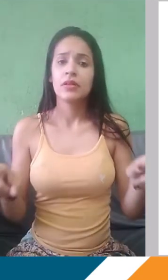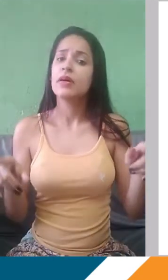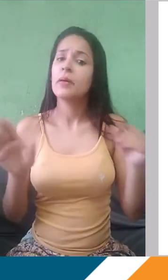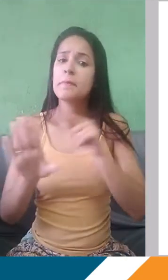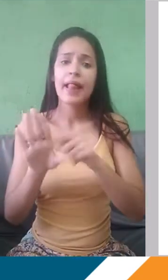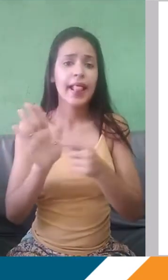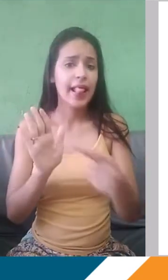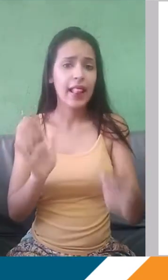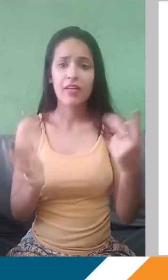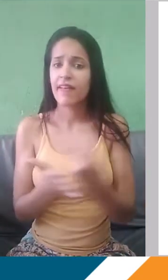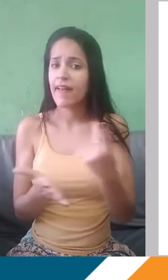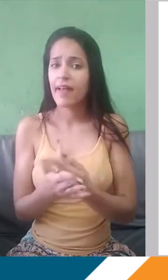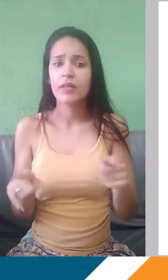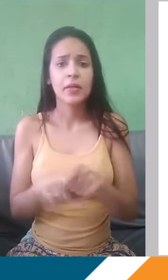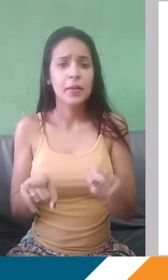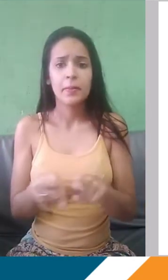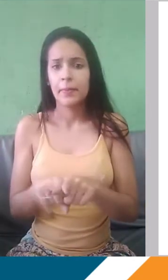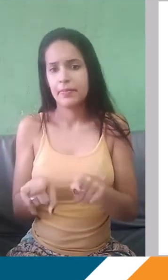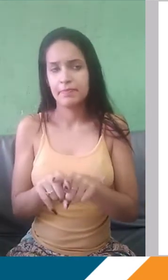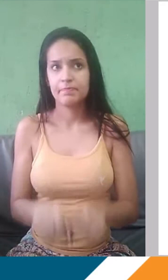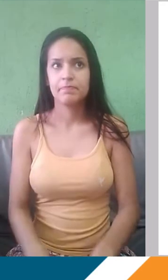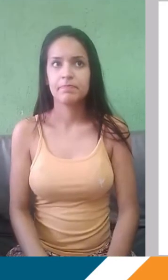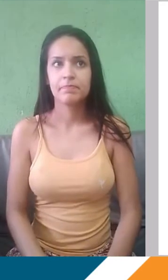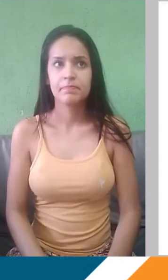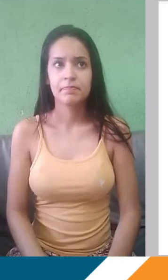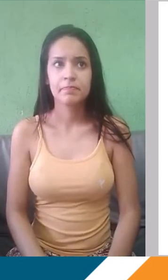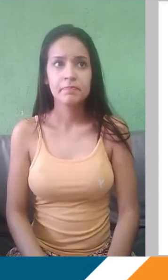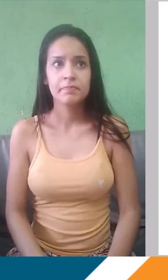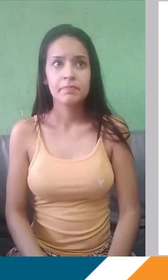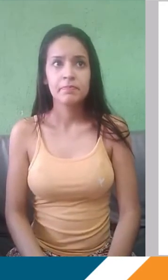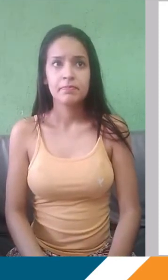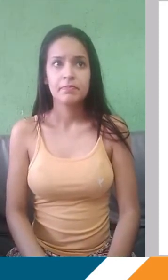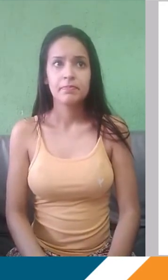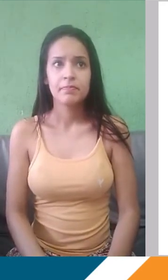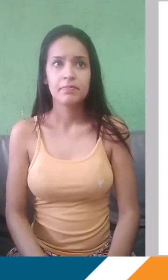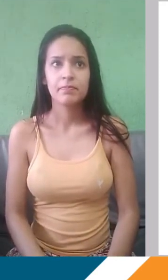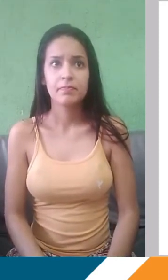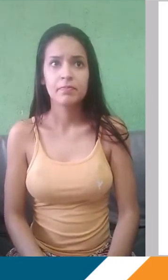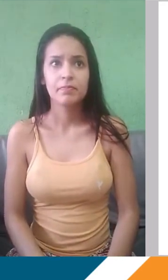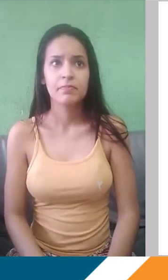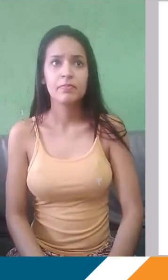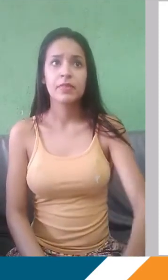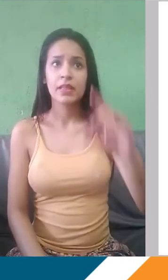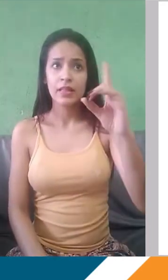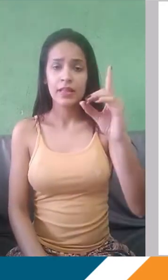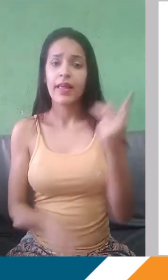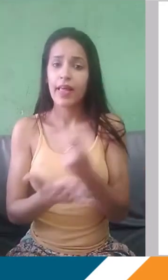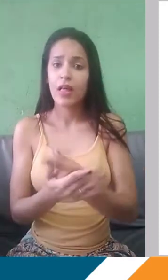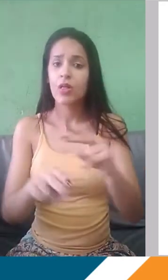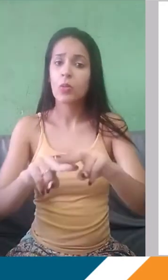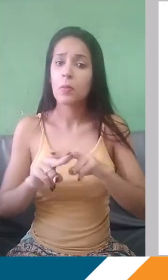pela metáfora da estátua. A letra D pode ser descartada, pois a velhice que aparece no